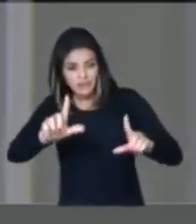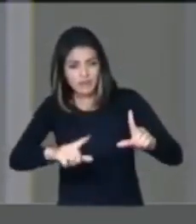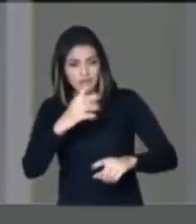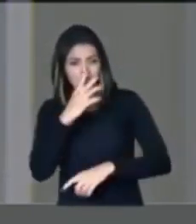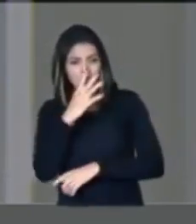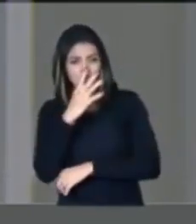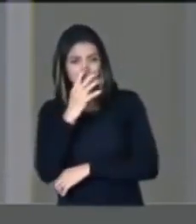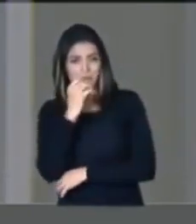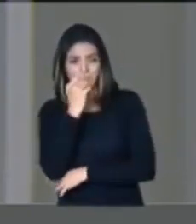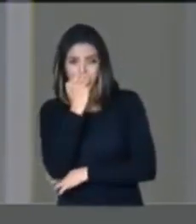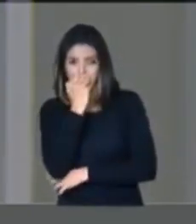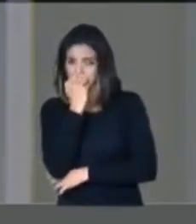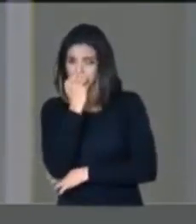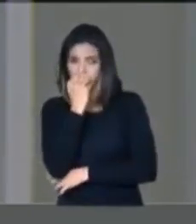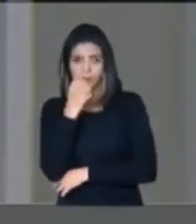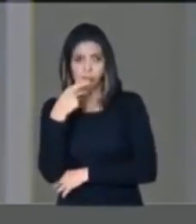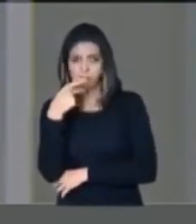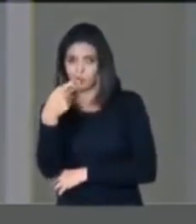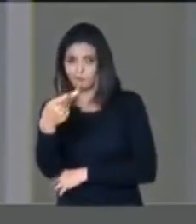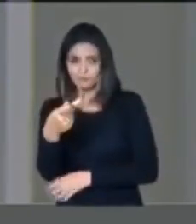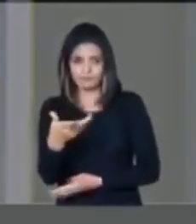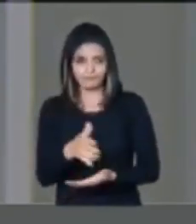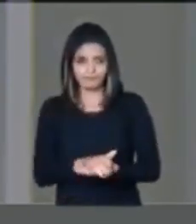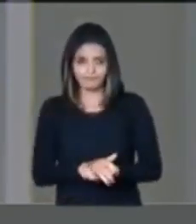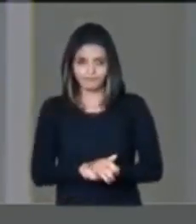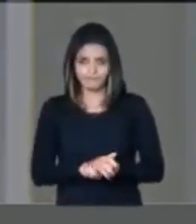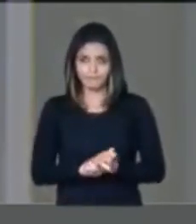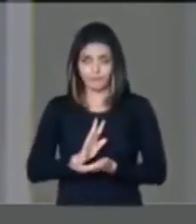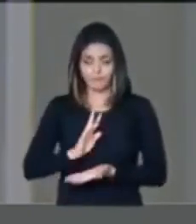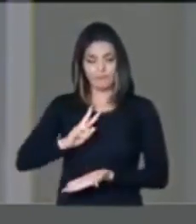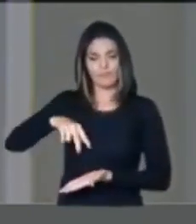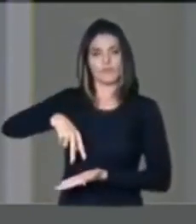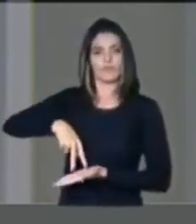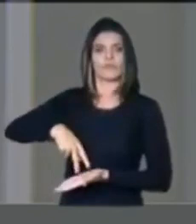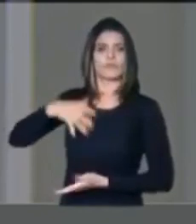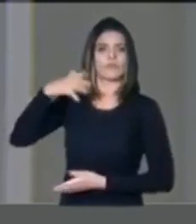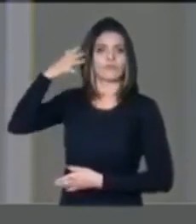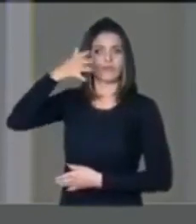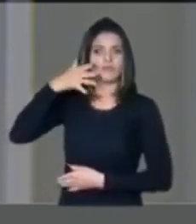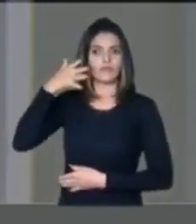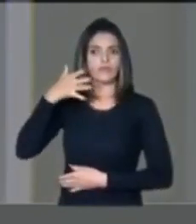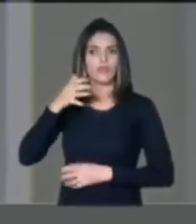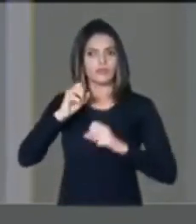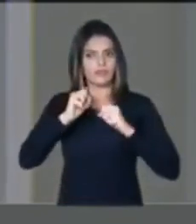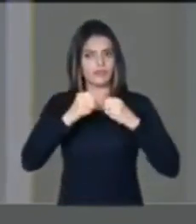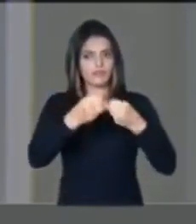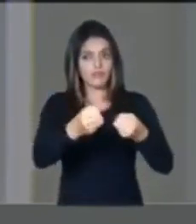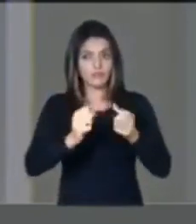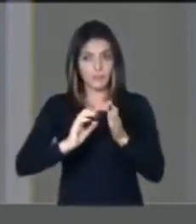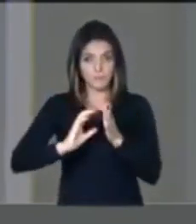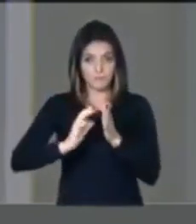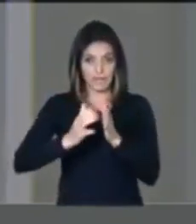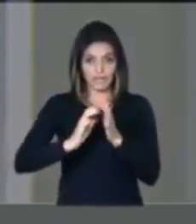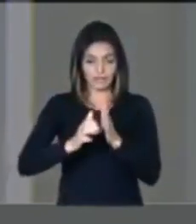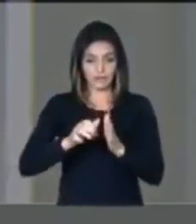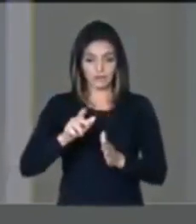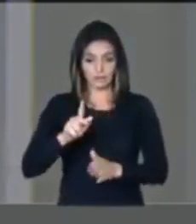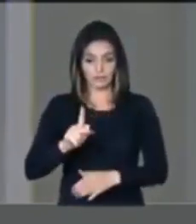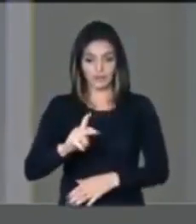Eu subi aqui para fazer a defesa de um partido quase centenário, que é o